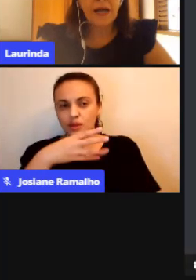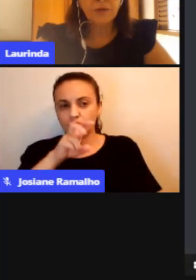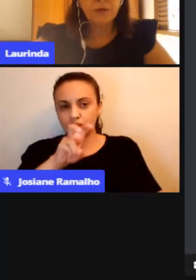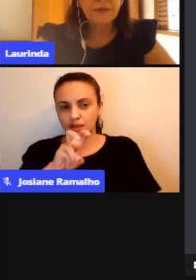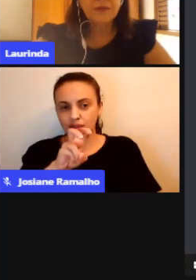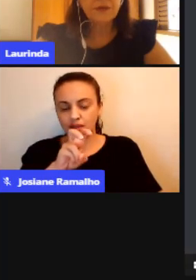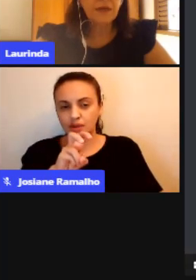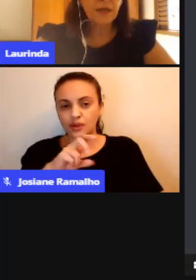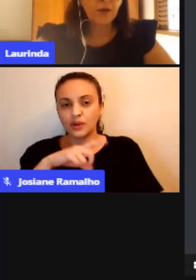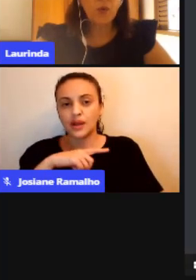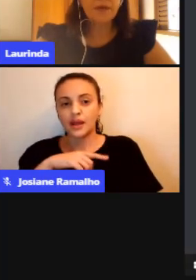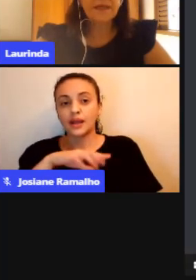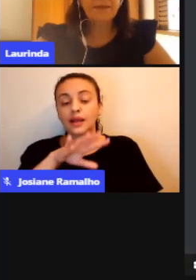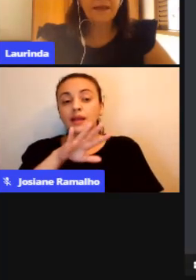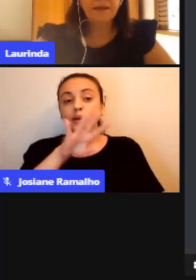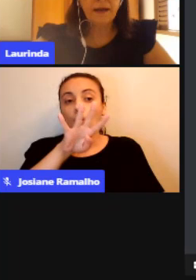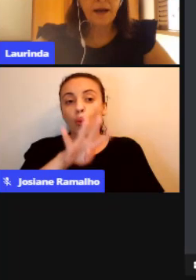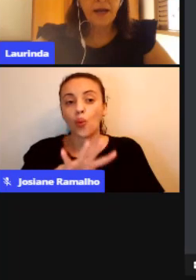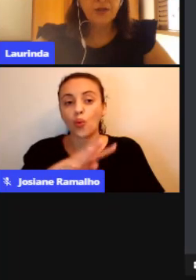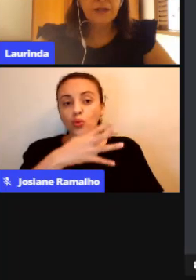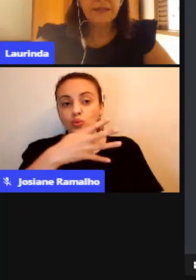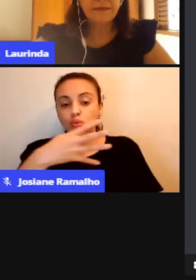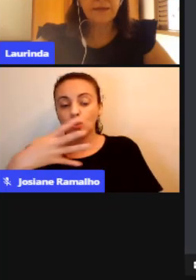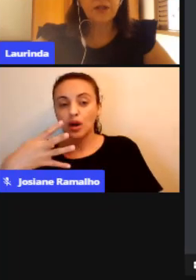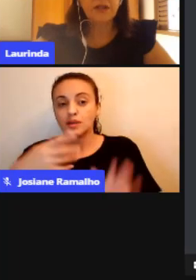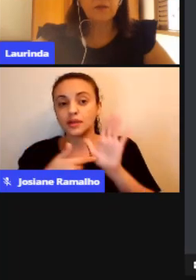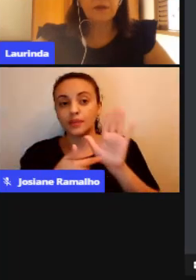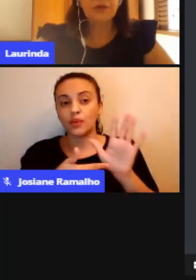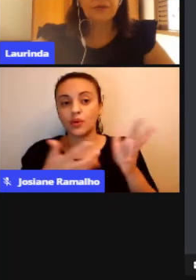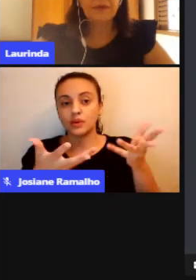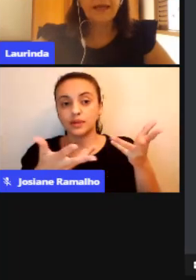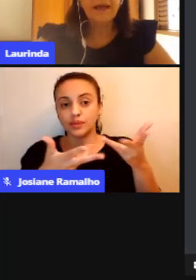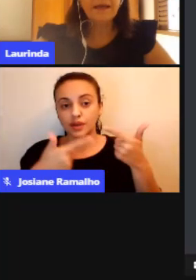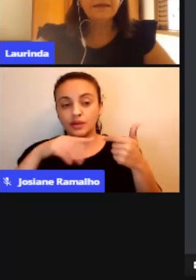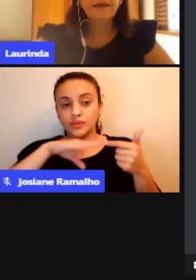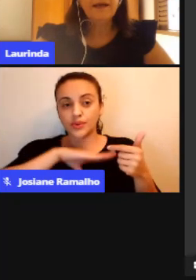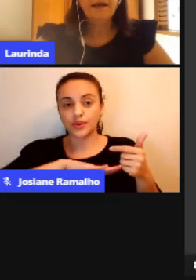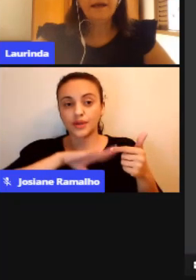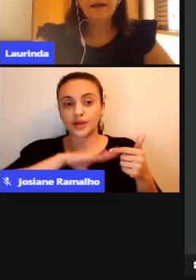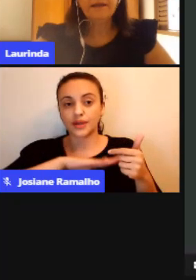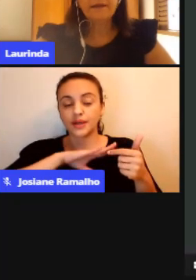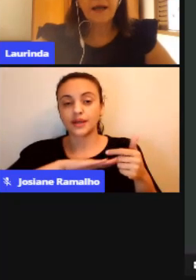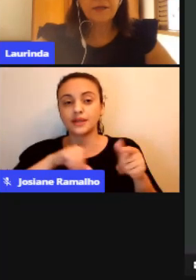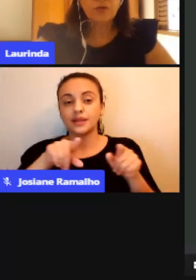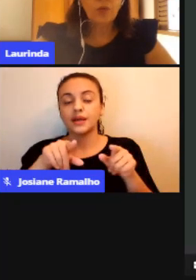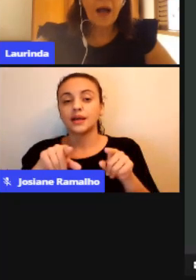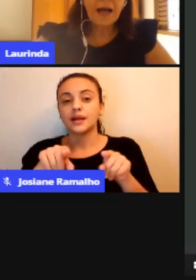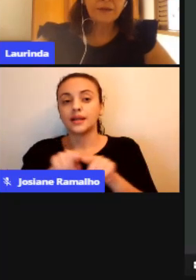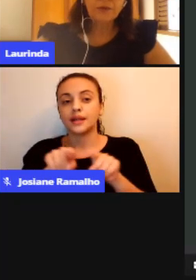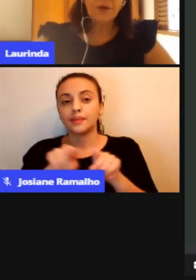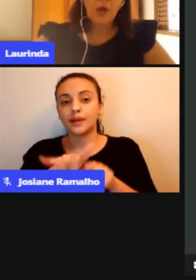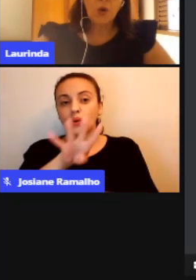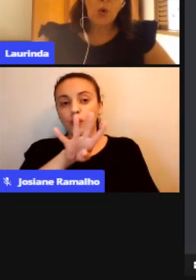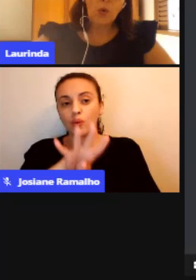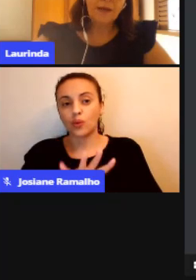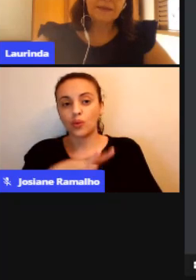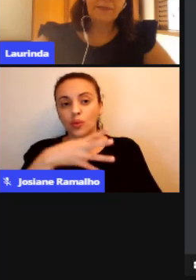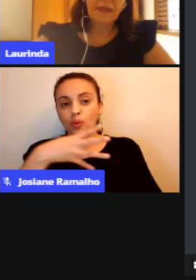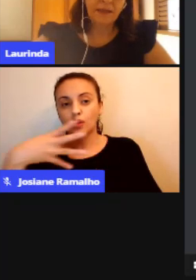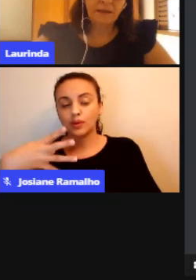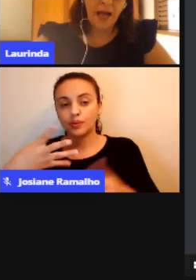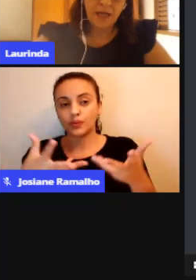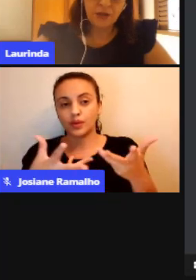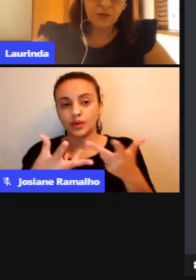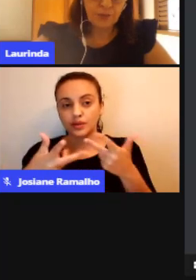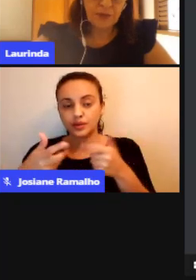os quadros com as habilidades, né, de língua portuguesa, ele traz o quadro com